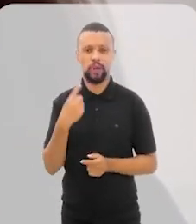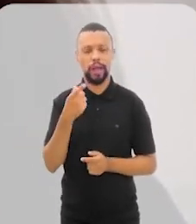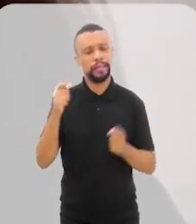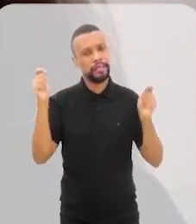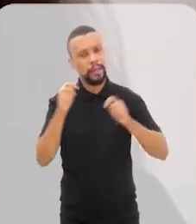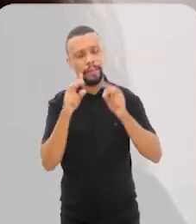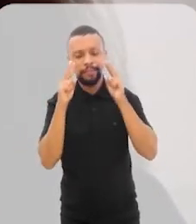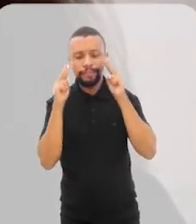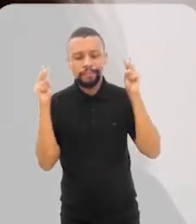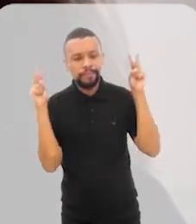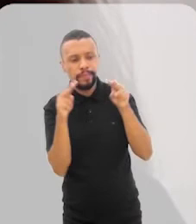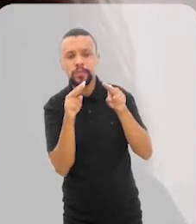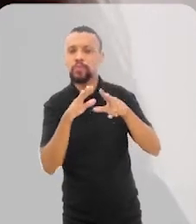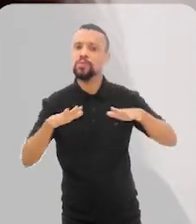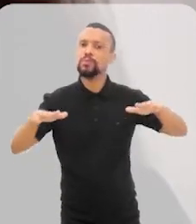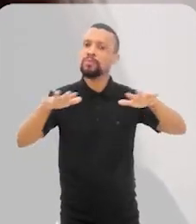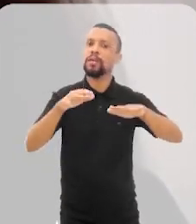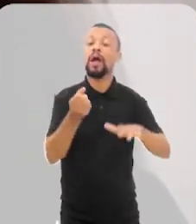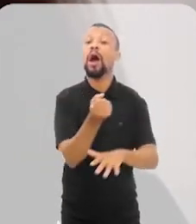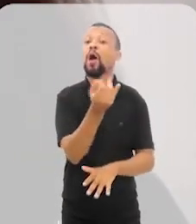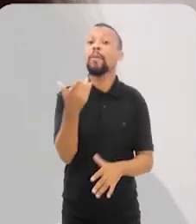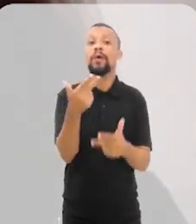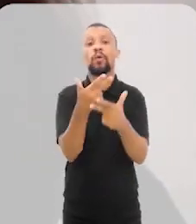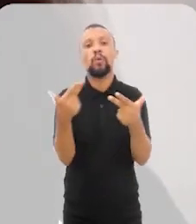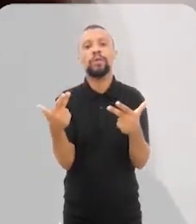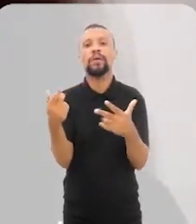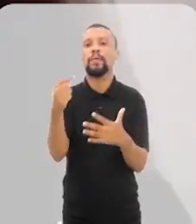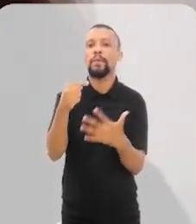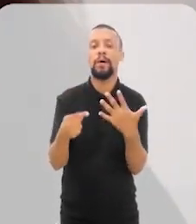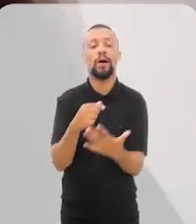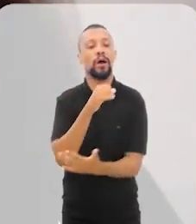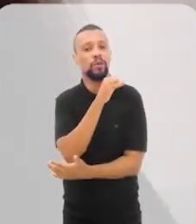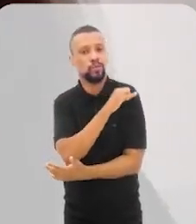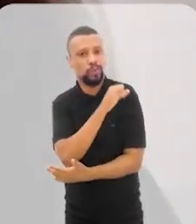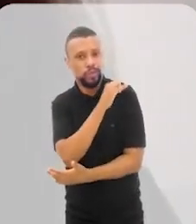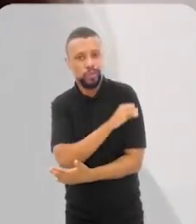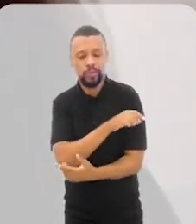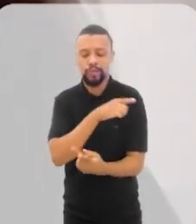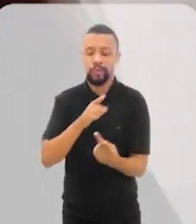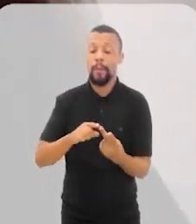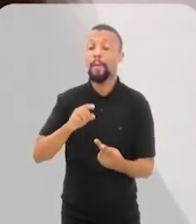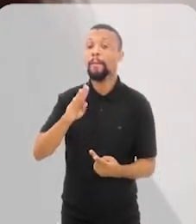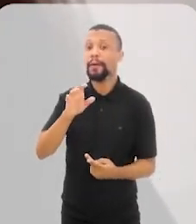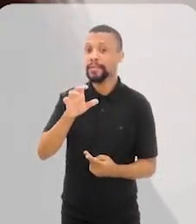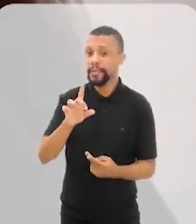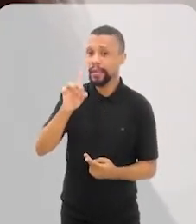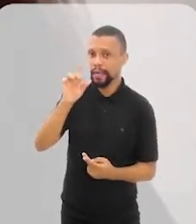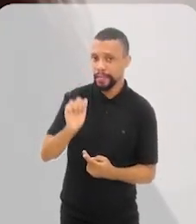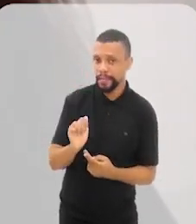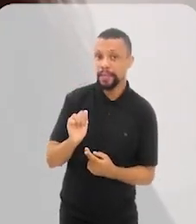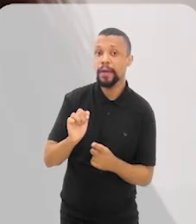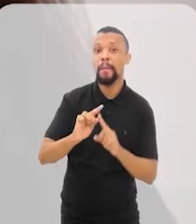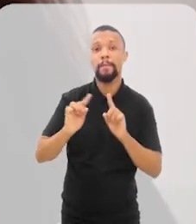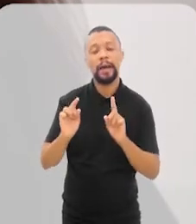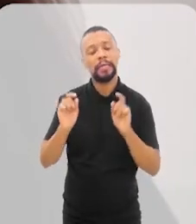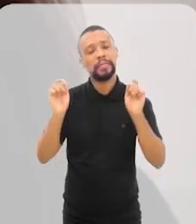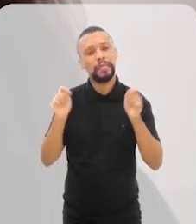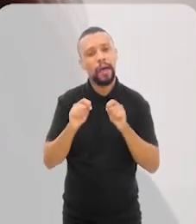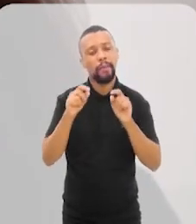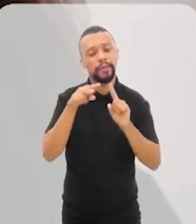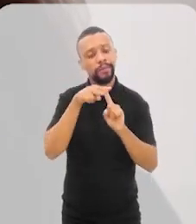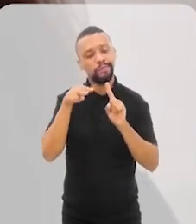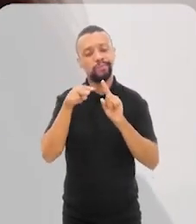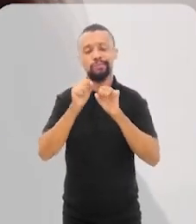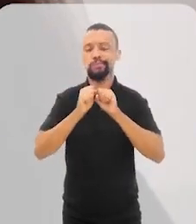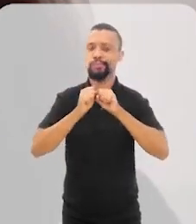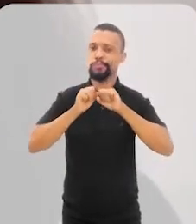consegue visualizar muito facilmente algumas coisas no Rio e Grande Rio, Rio e Baixada, mas eu acho que a gente precisa espalhar um pouco mais